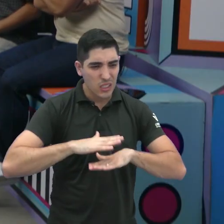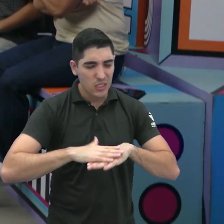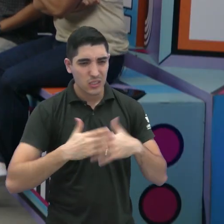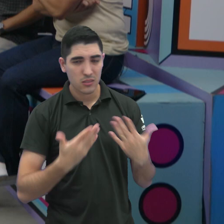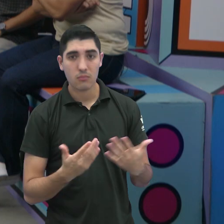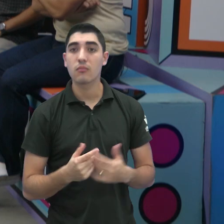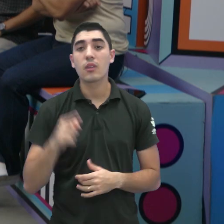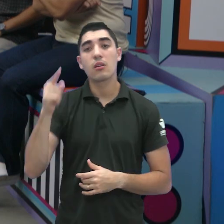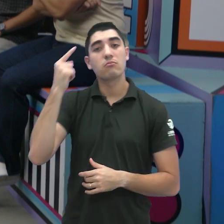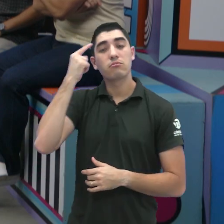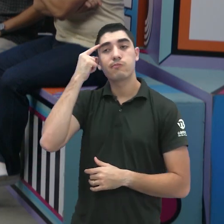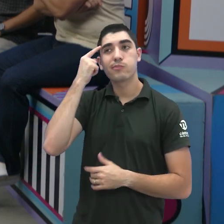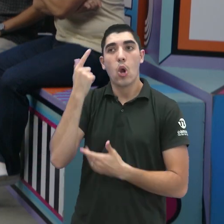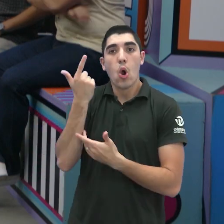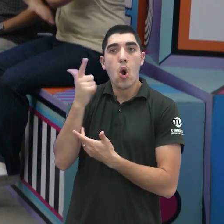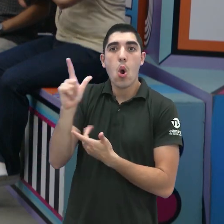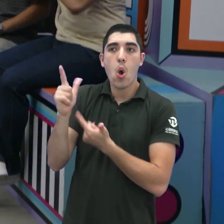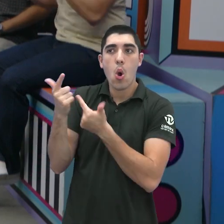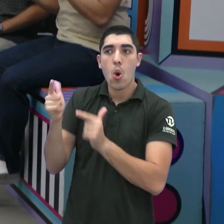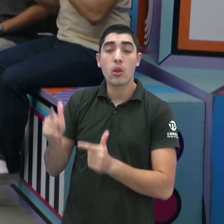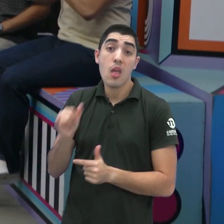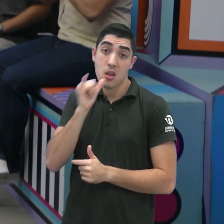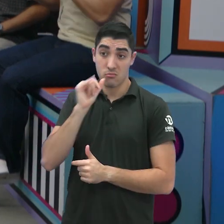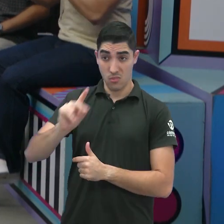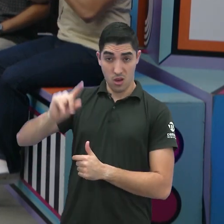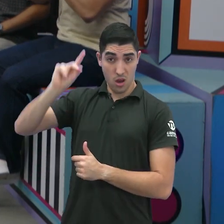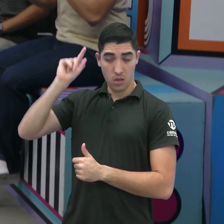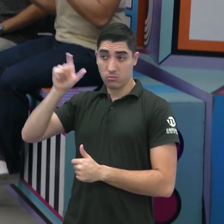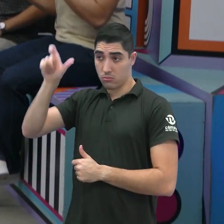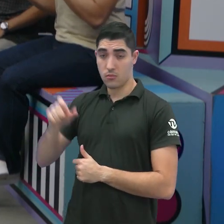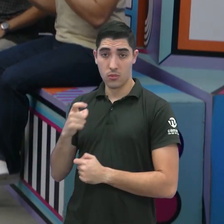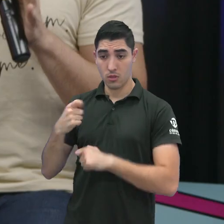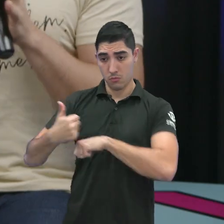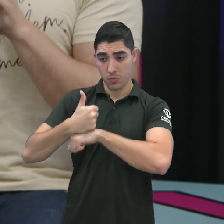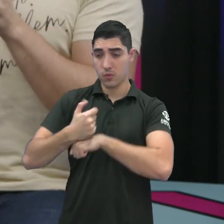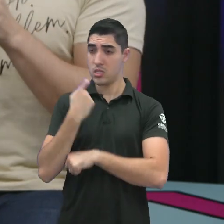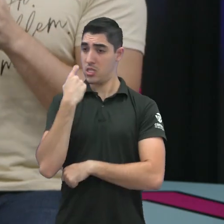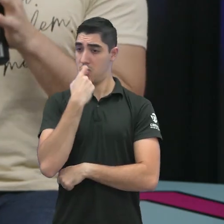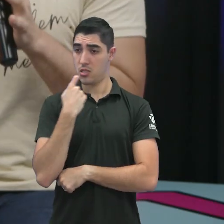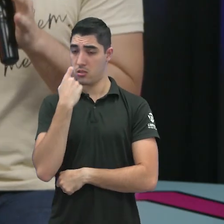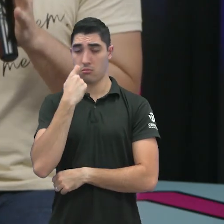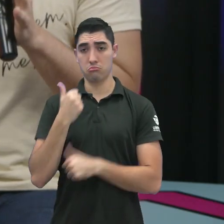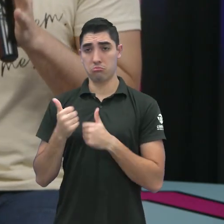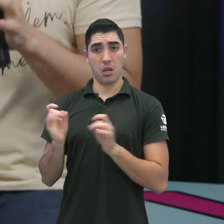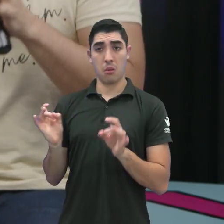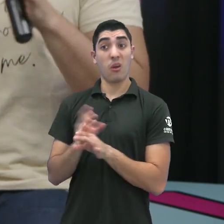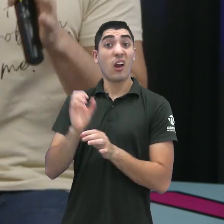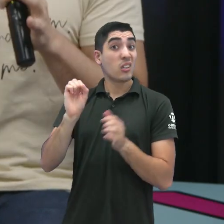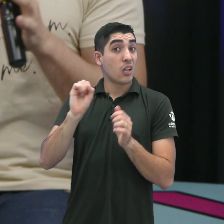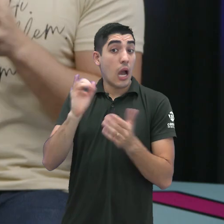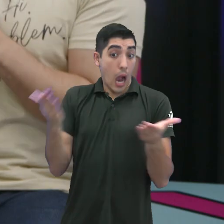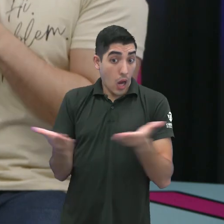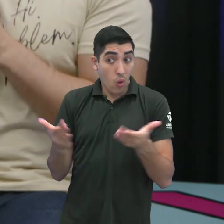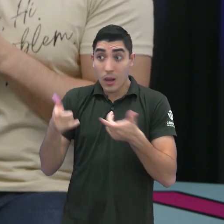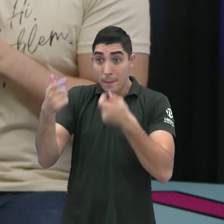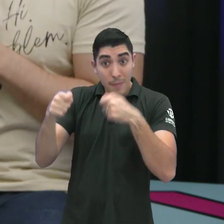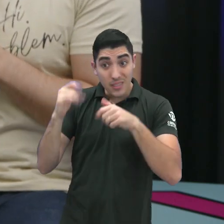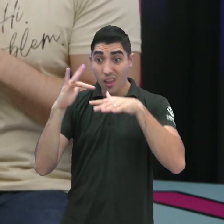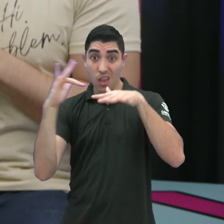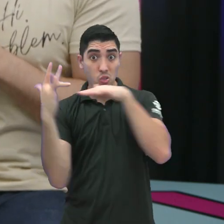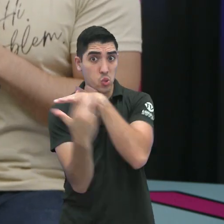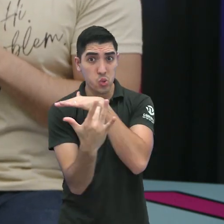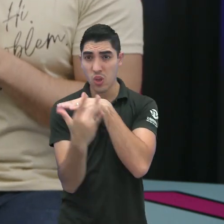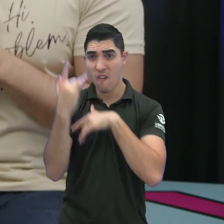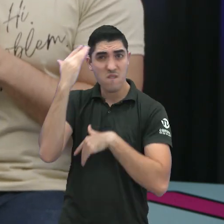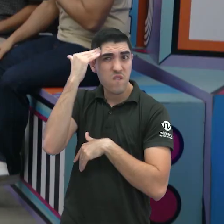deixa de ser uma outra cobrança, né? Porque Exato. antigamente o dentista era dentista, pronto, acabou. Sim. Agora, se ele não tiver uma rede social bombada, Tem parece essa que ele pressão nem existe. extra.